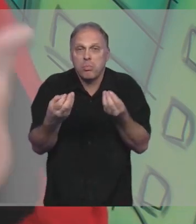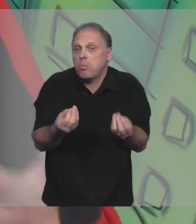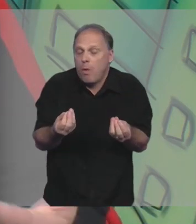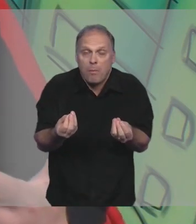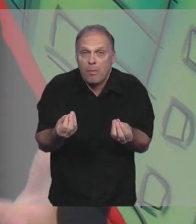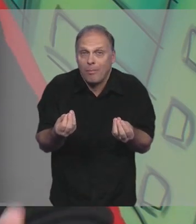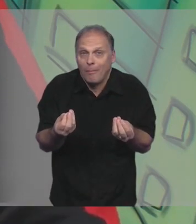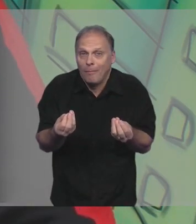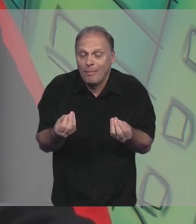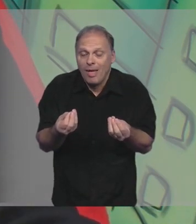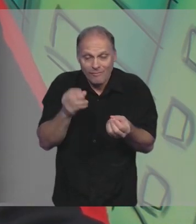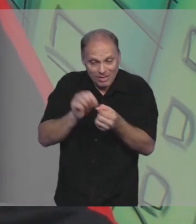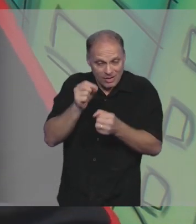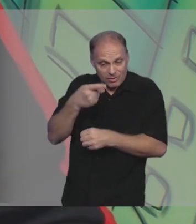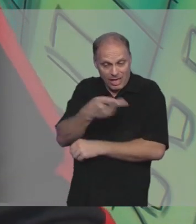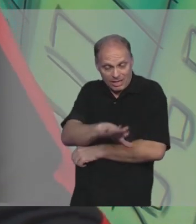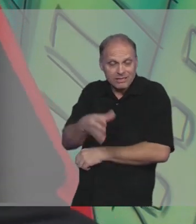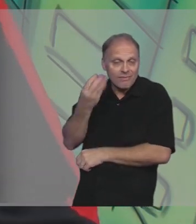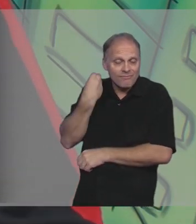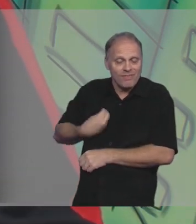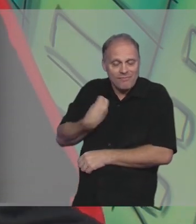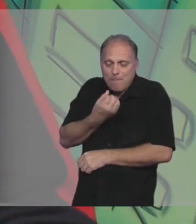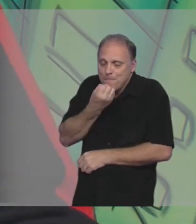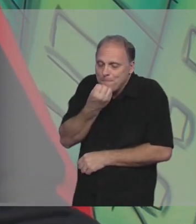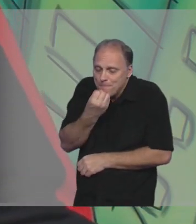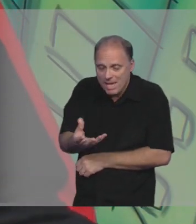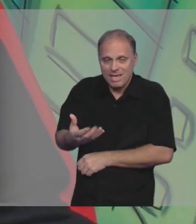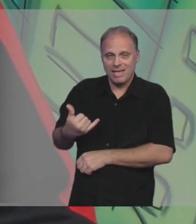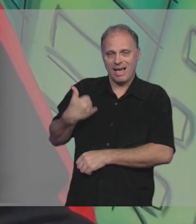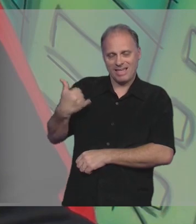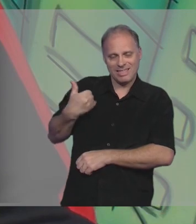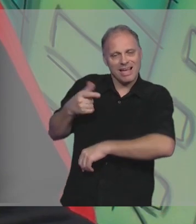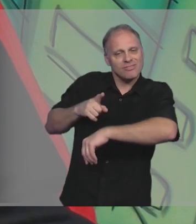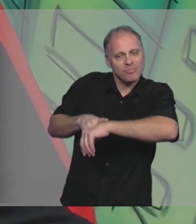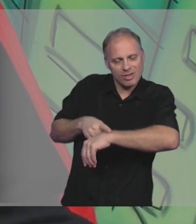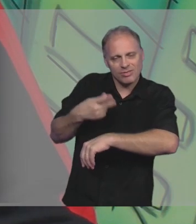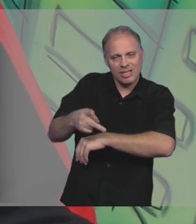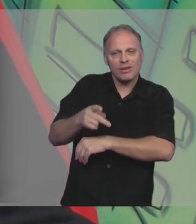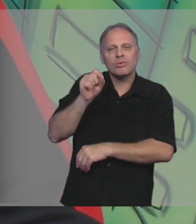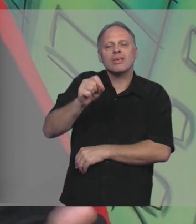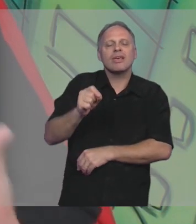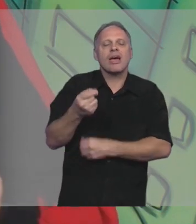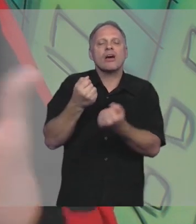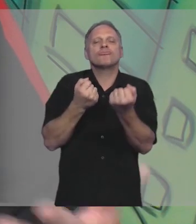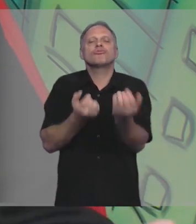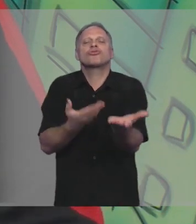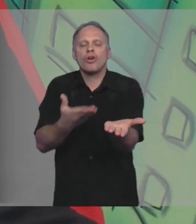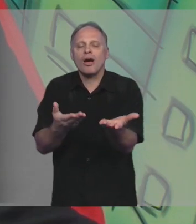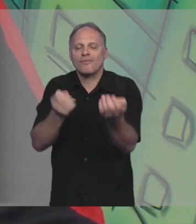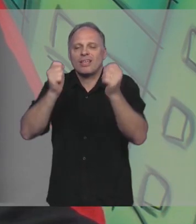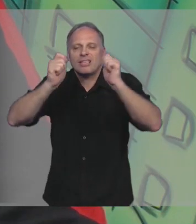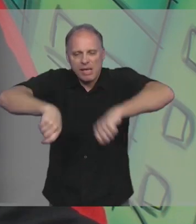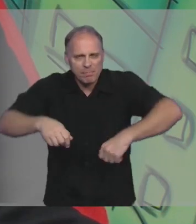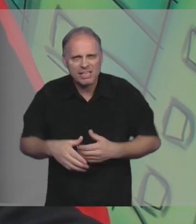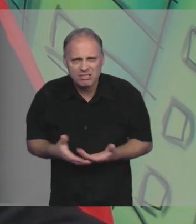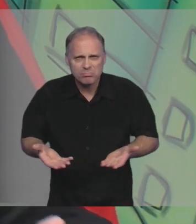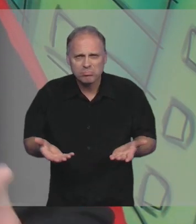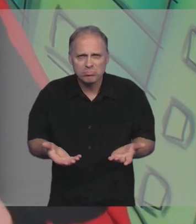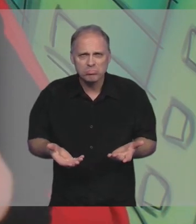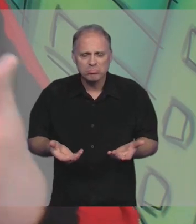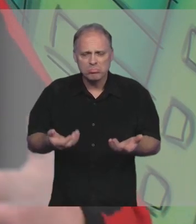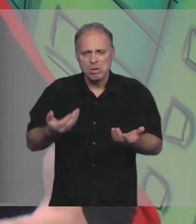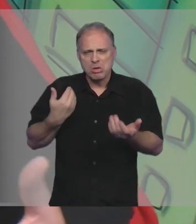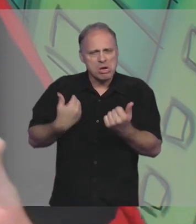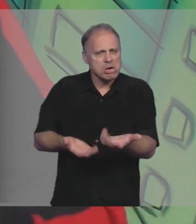vivam bem a sua infância. O que seria adolescente competente? Tá? A adolescência é uma fase da vida que